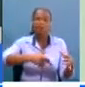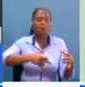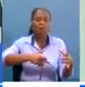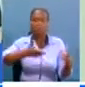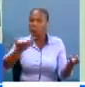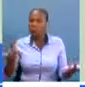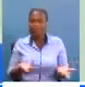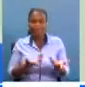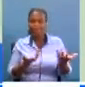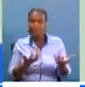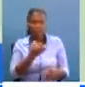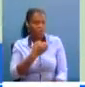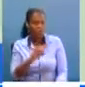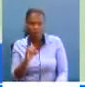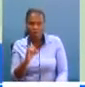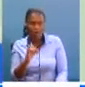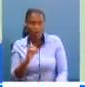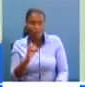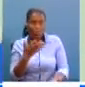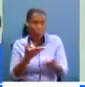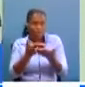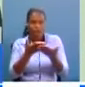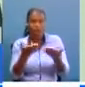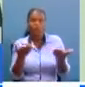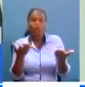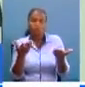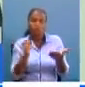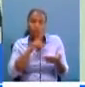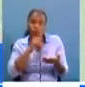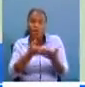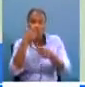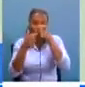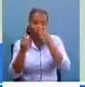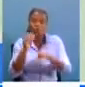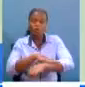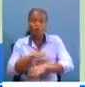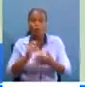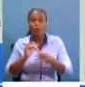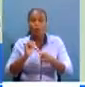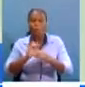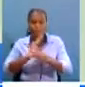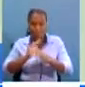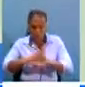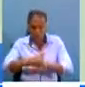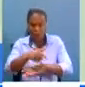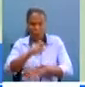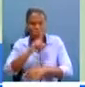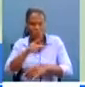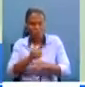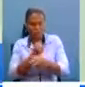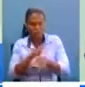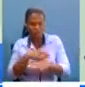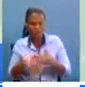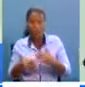e não se concessiona aos armadores nacionais que estavam dispostos a associar-se para fazer, a prestar esse serviço. São questões que se